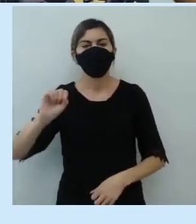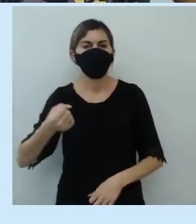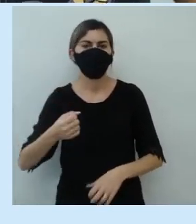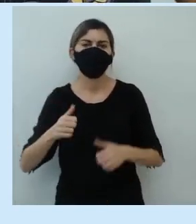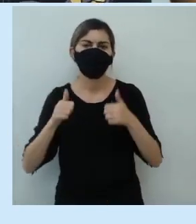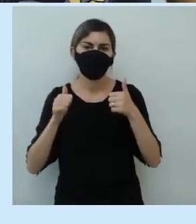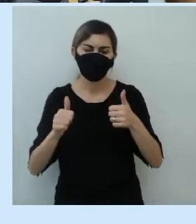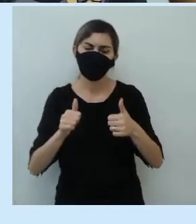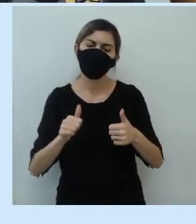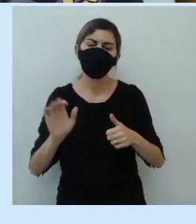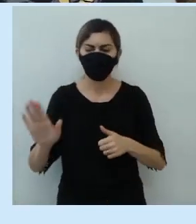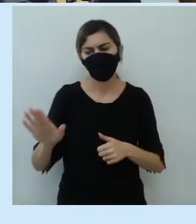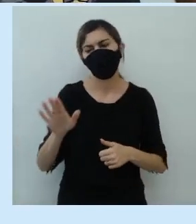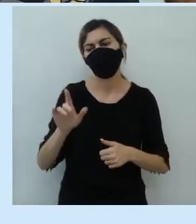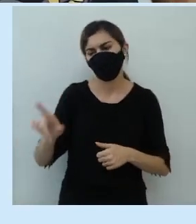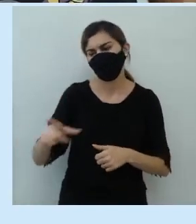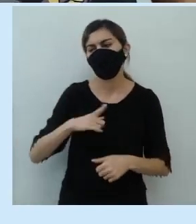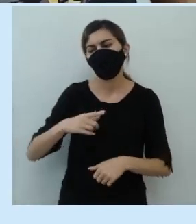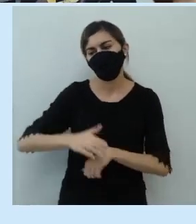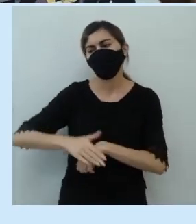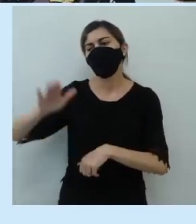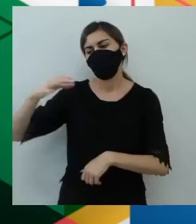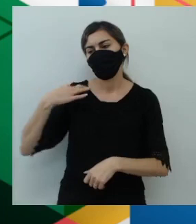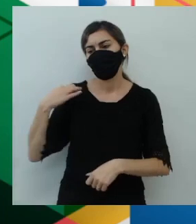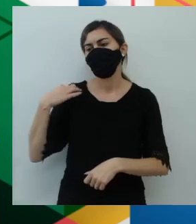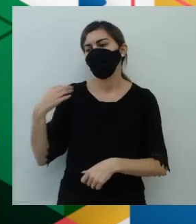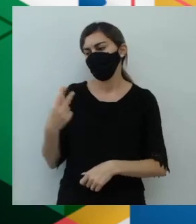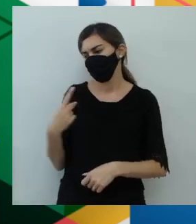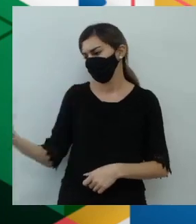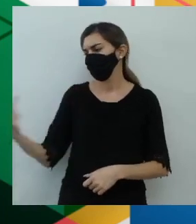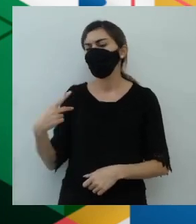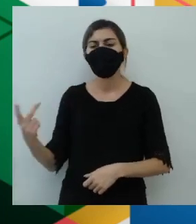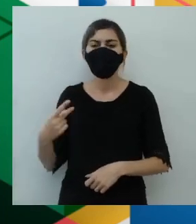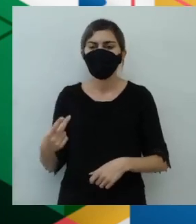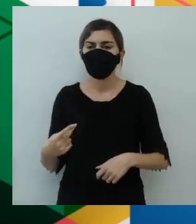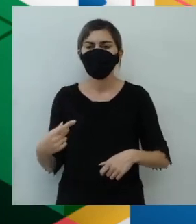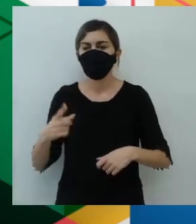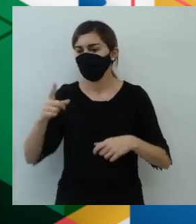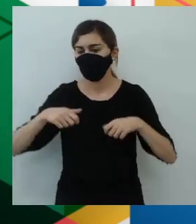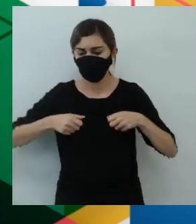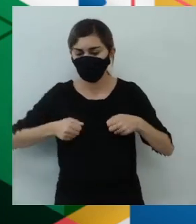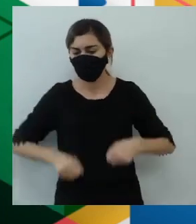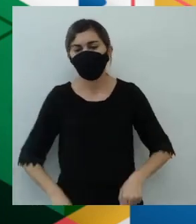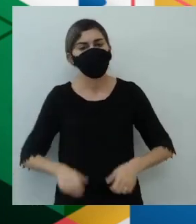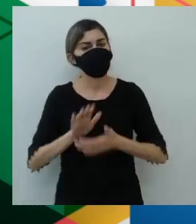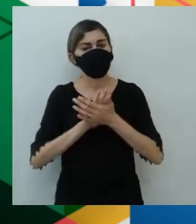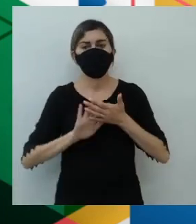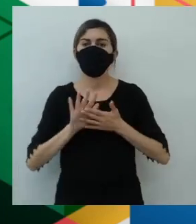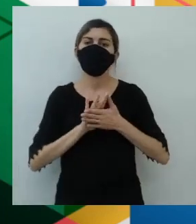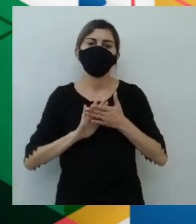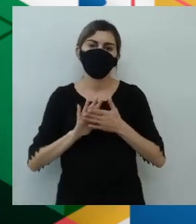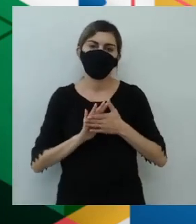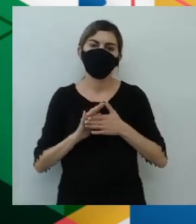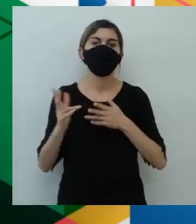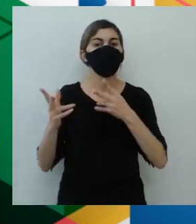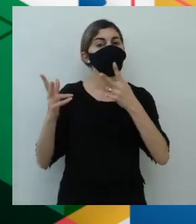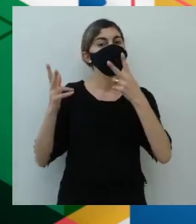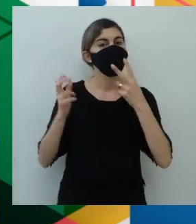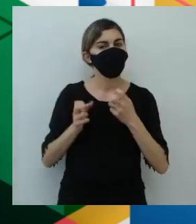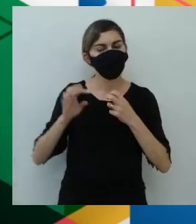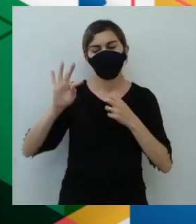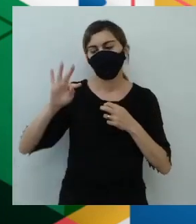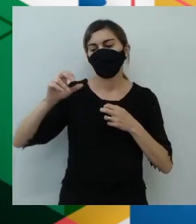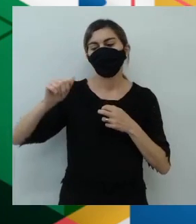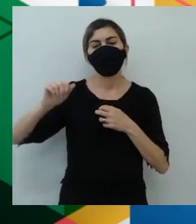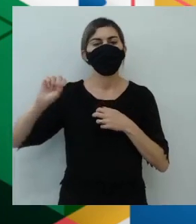boa, Jéssica, você tem mais roupa do que nós 2 e nem veste tudo isso. Quer dizer, você já percebeu que Tomás